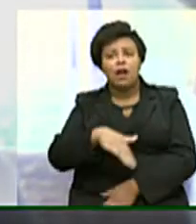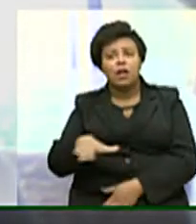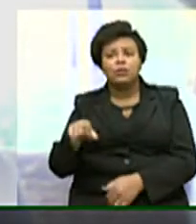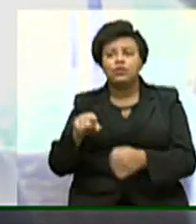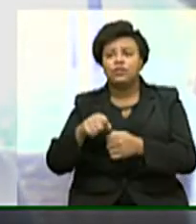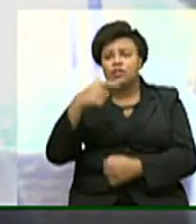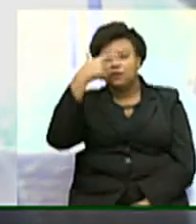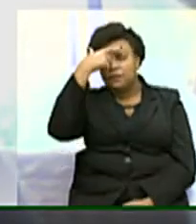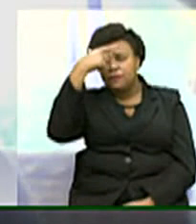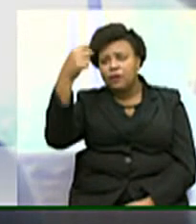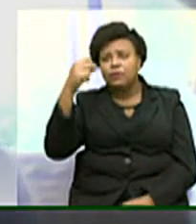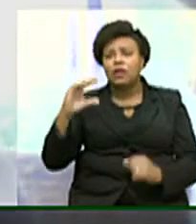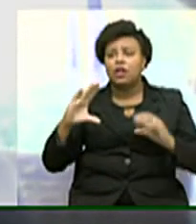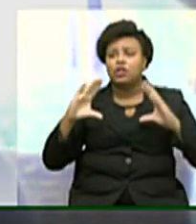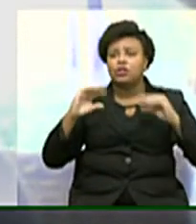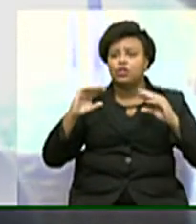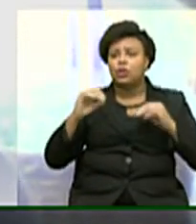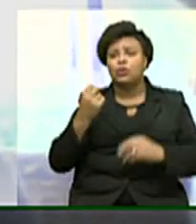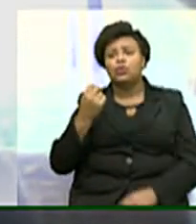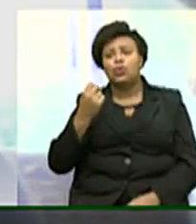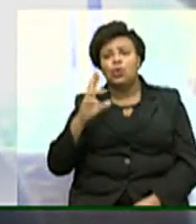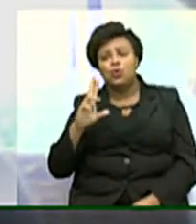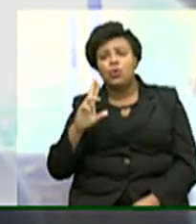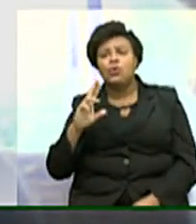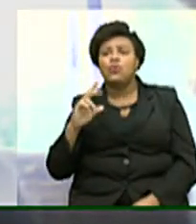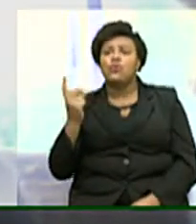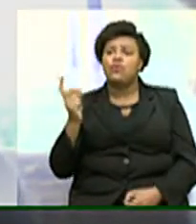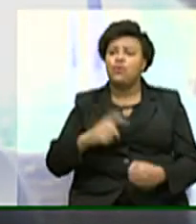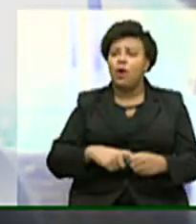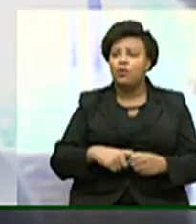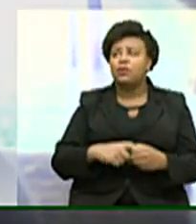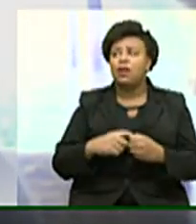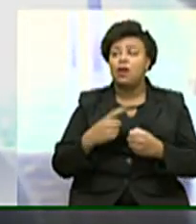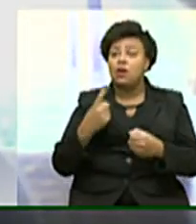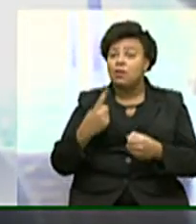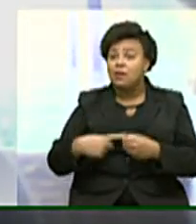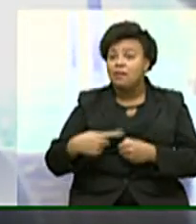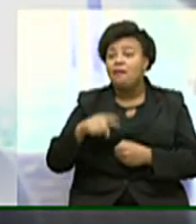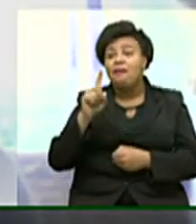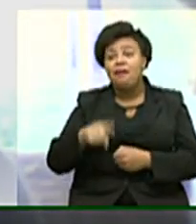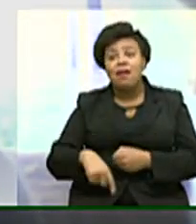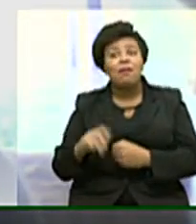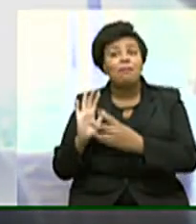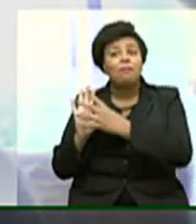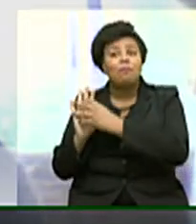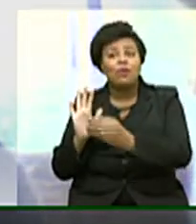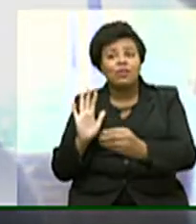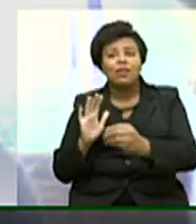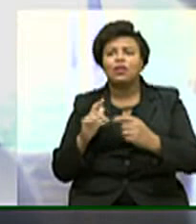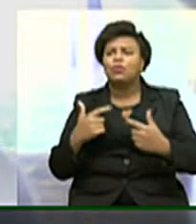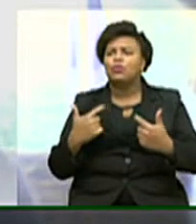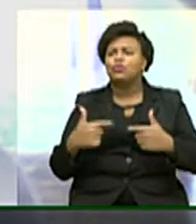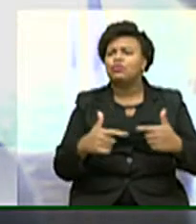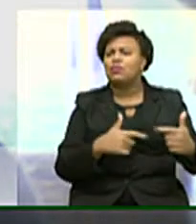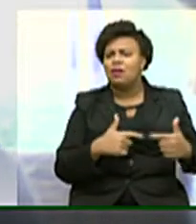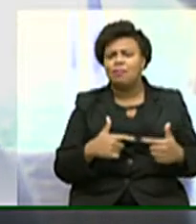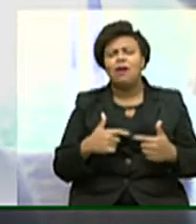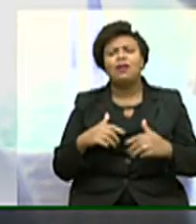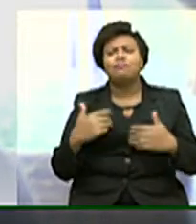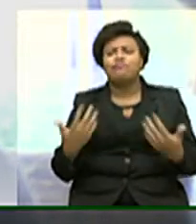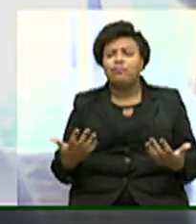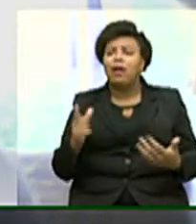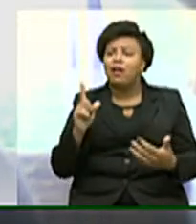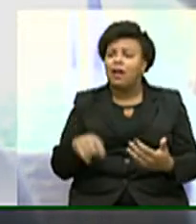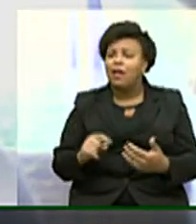fazerem faculdade à noite ou até de dia para voltar para o município. É modelo em empregos, enfim,